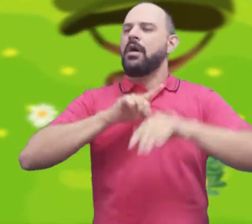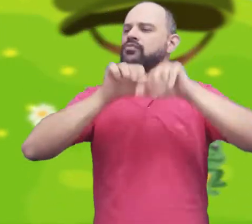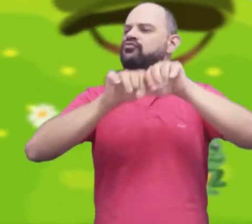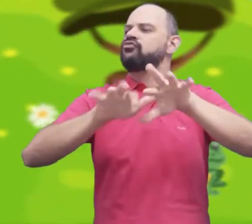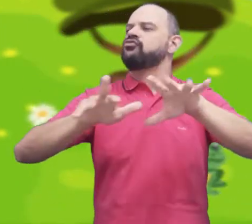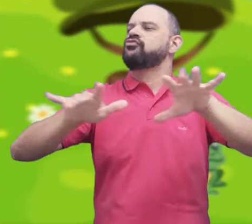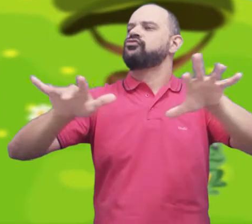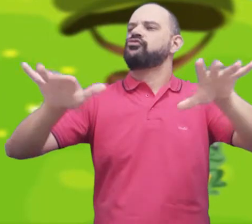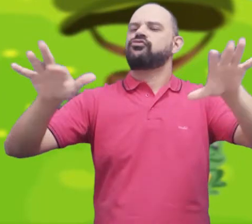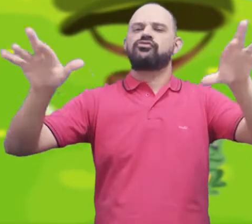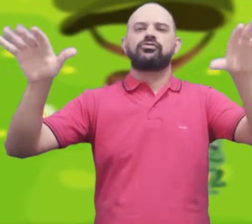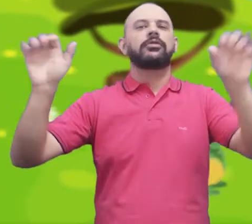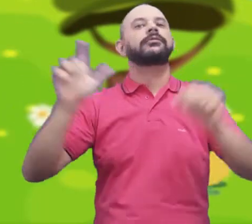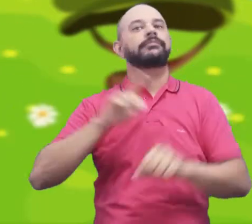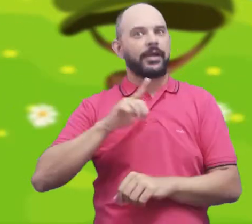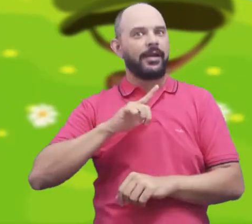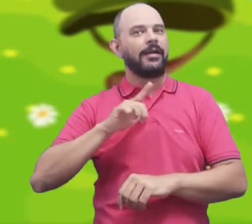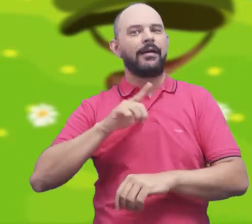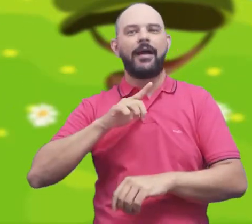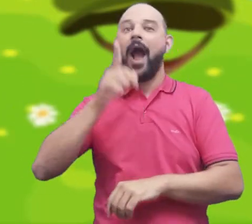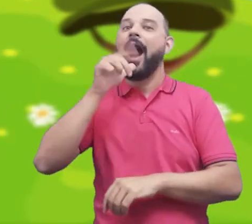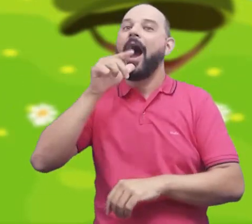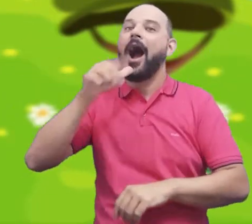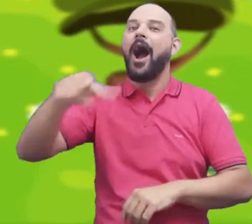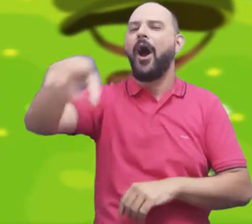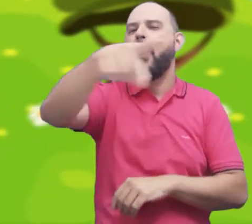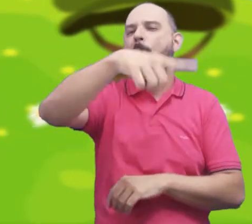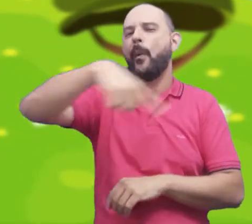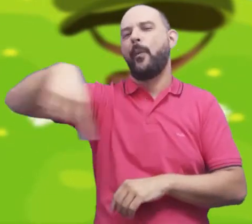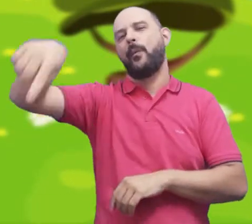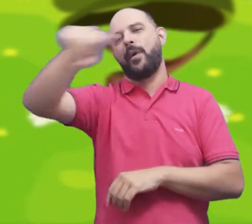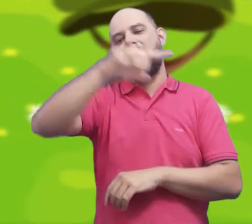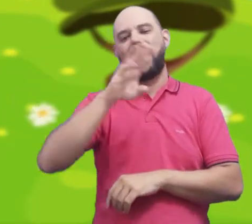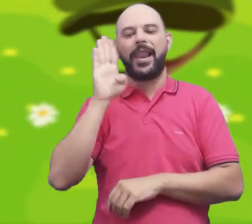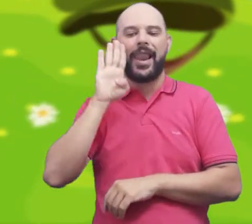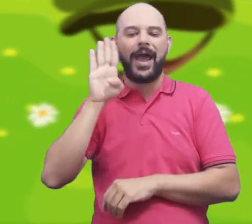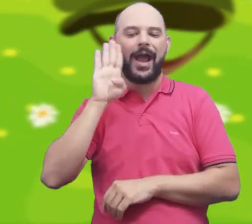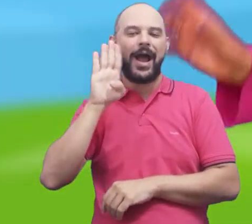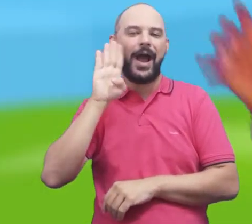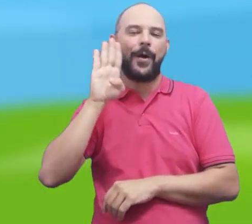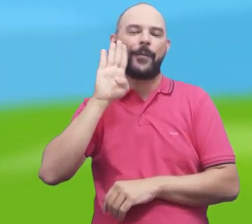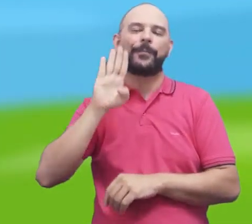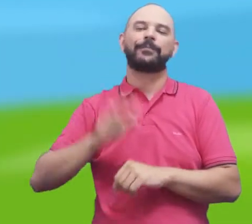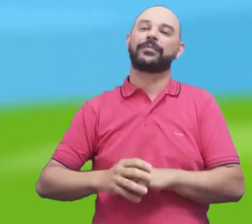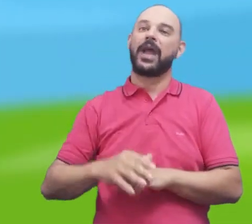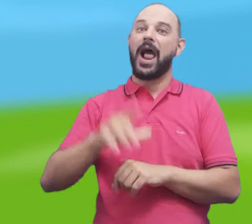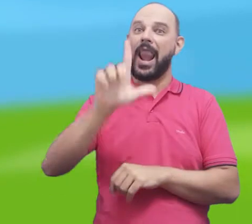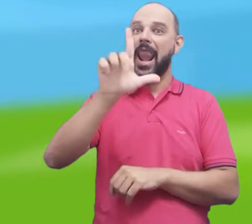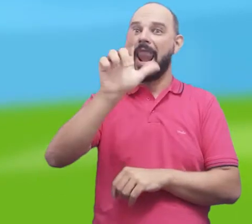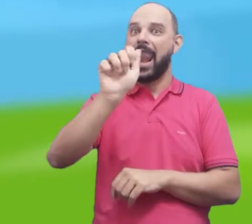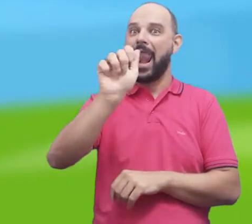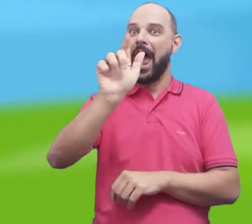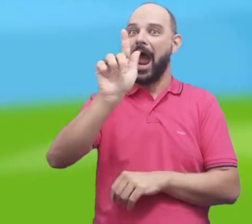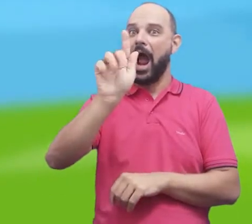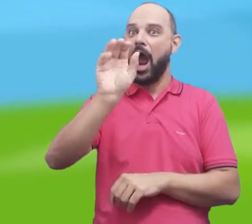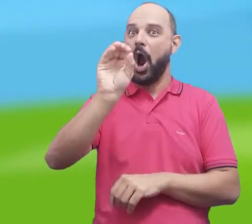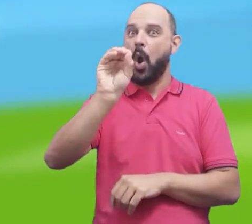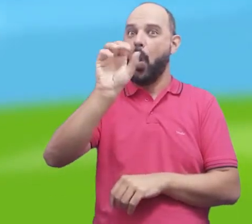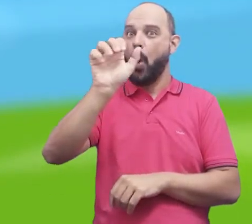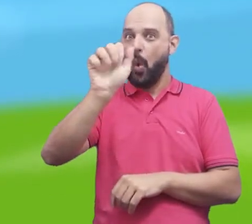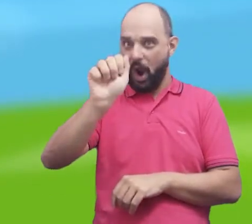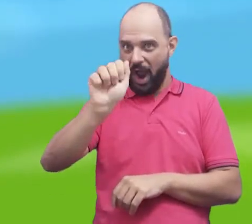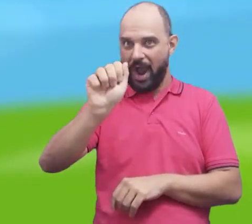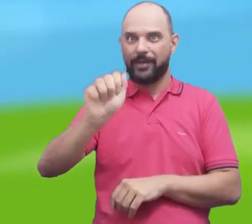grande, e nesse jardim bem grande tem essa lagoa aqui, ó, super legal. Lagoa é um negócio incrível.